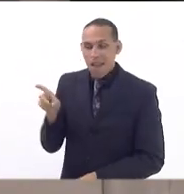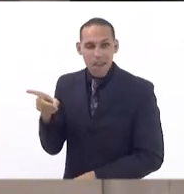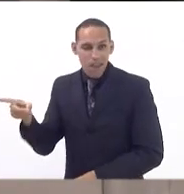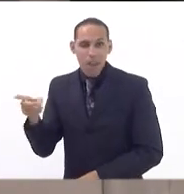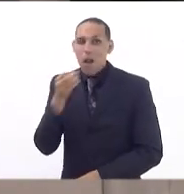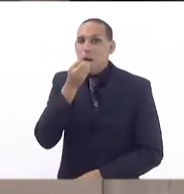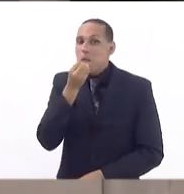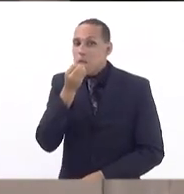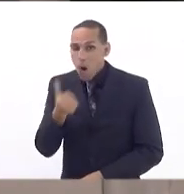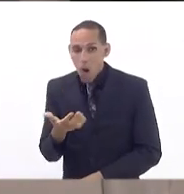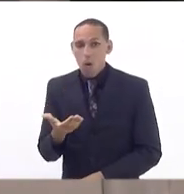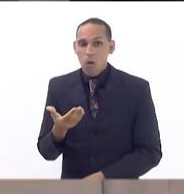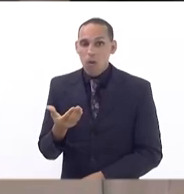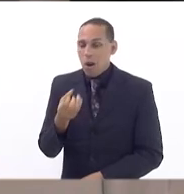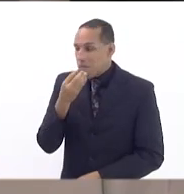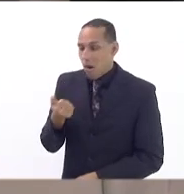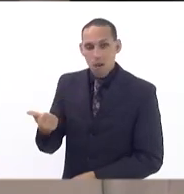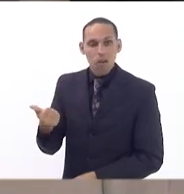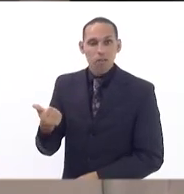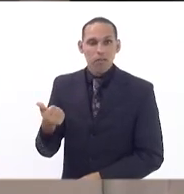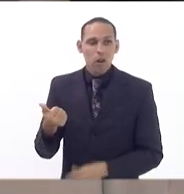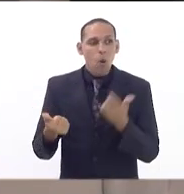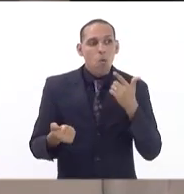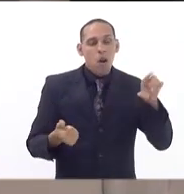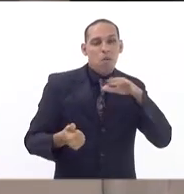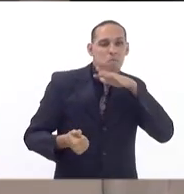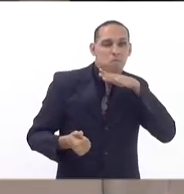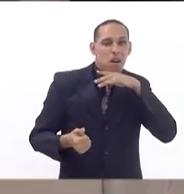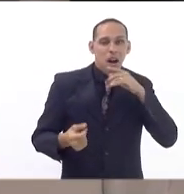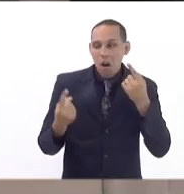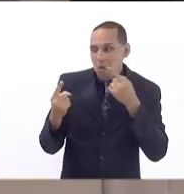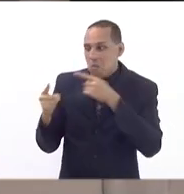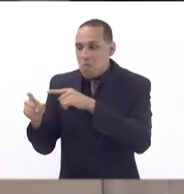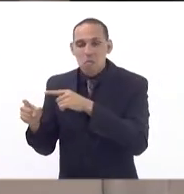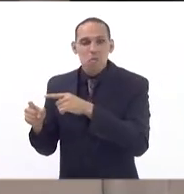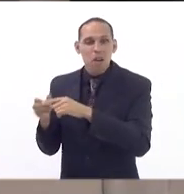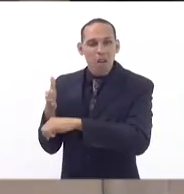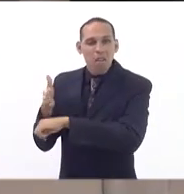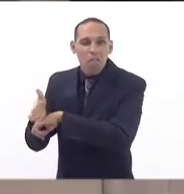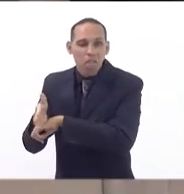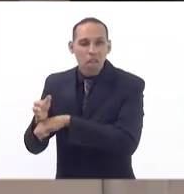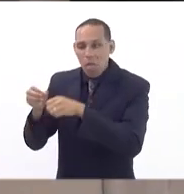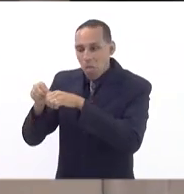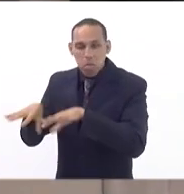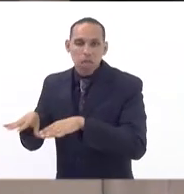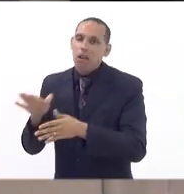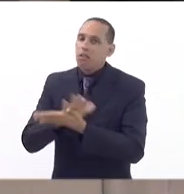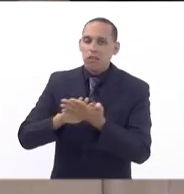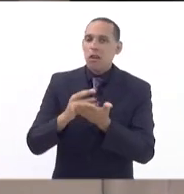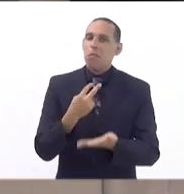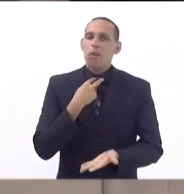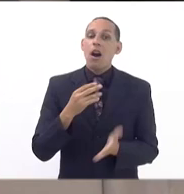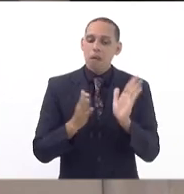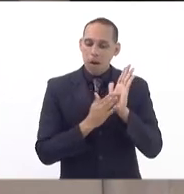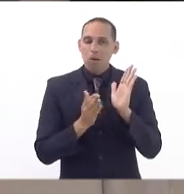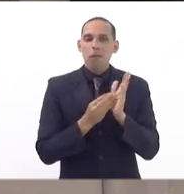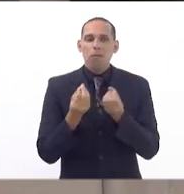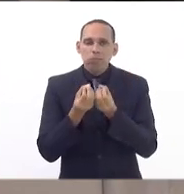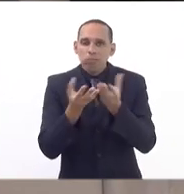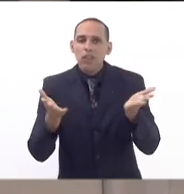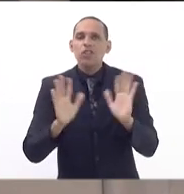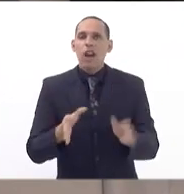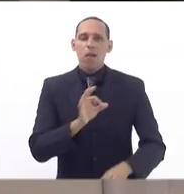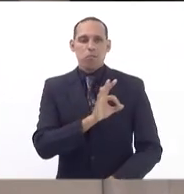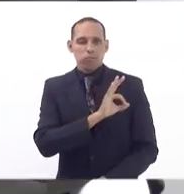eu não pode ser prejudicado pelo Mal reciclado a polícia tomou conhecimento da proposta já já foi enviada ou é formalmente para polícia pelo e para o